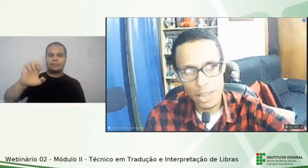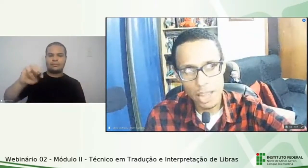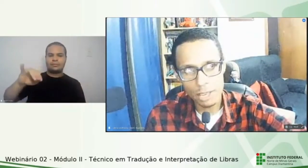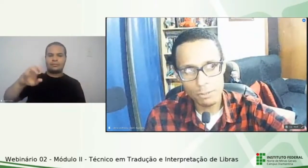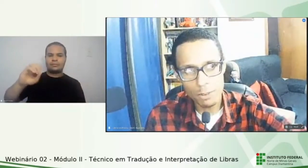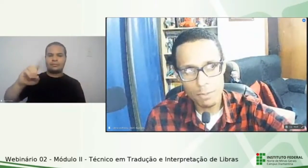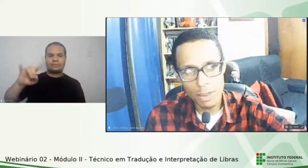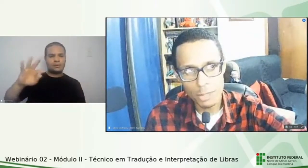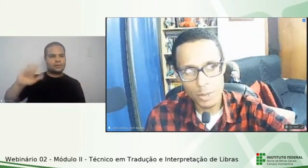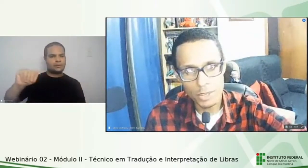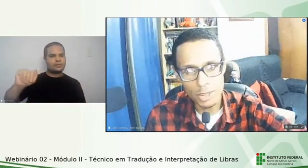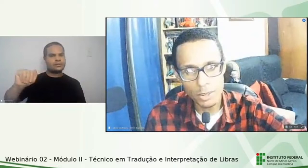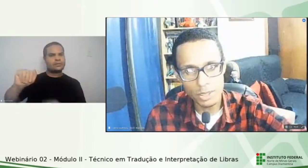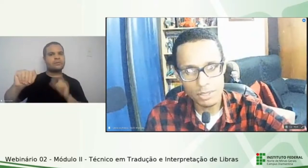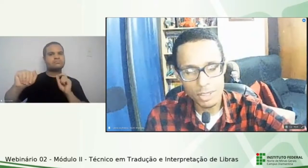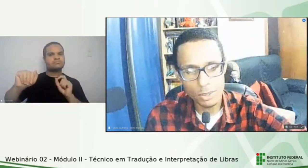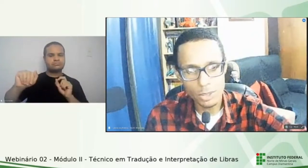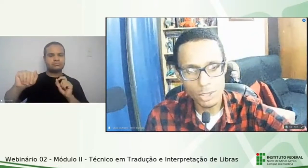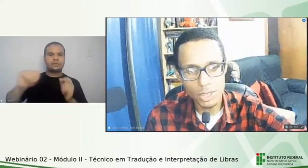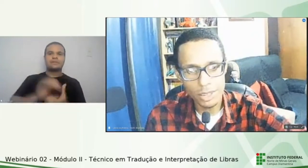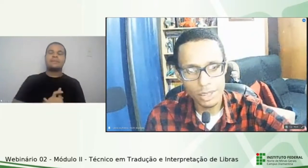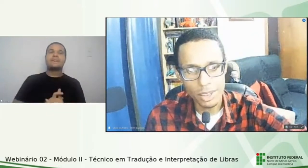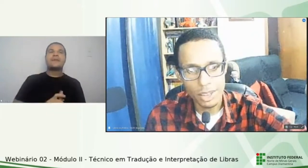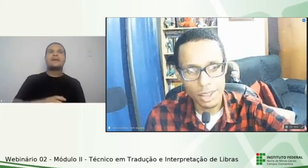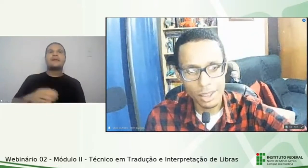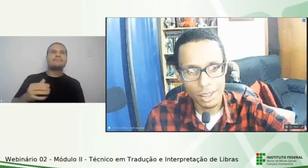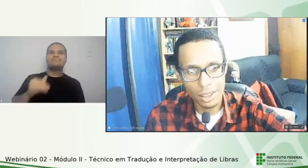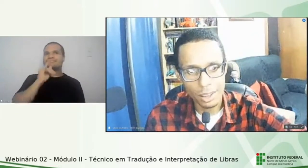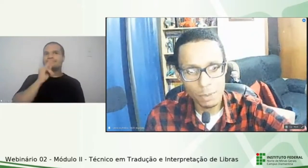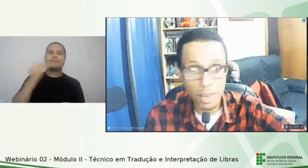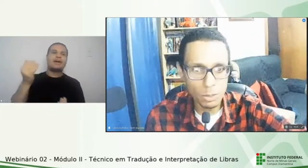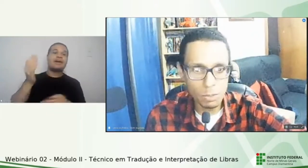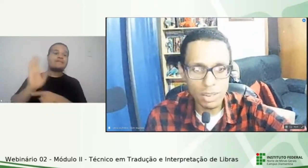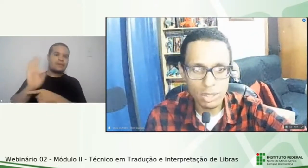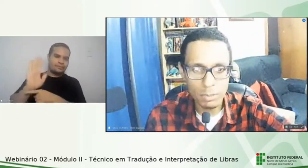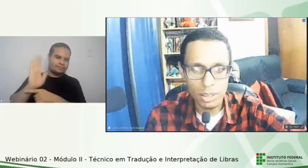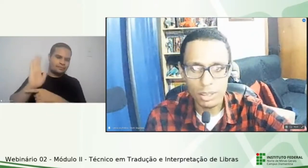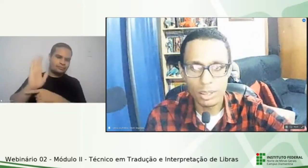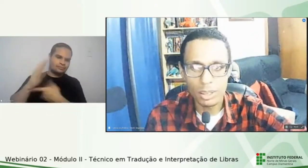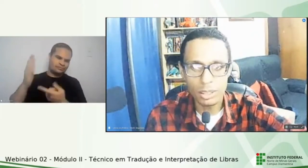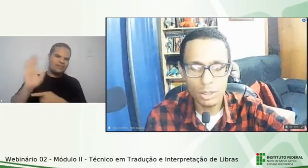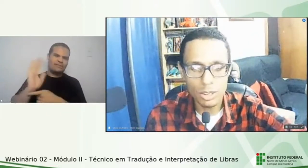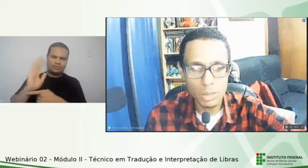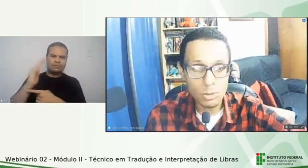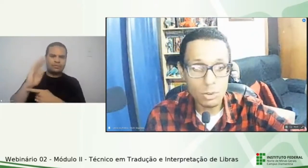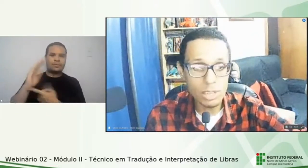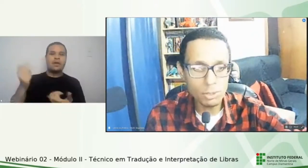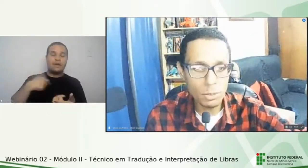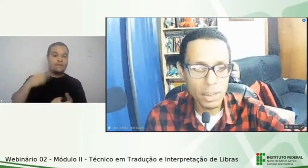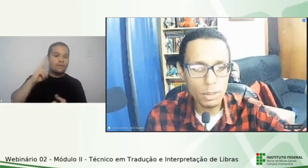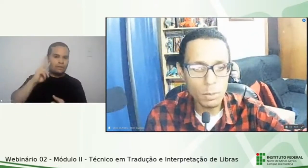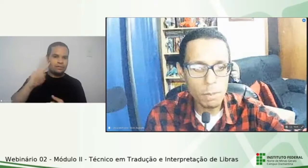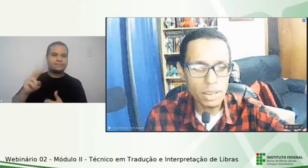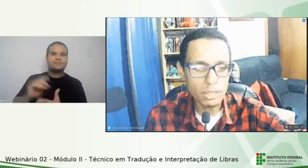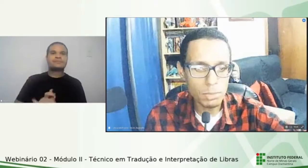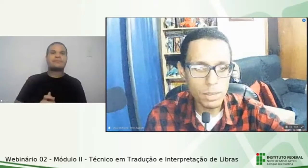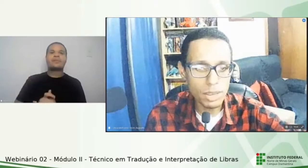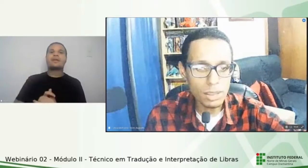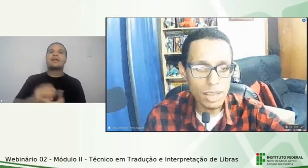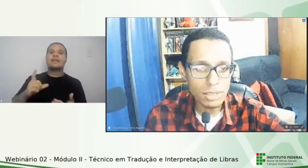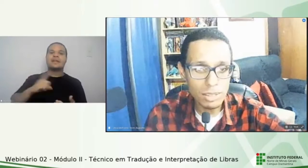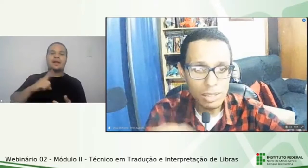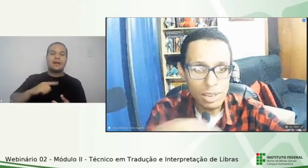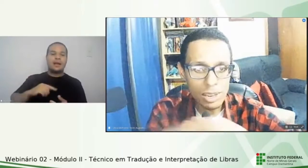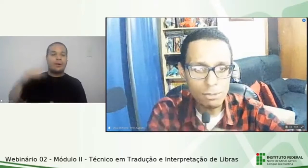vou pegar aqui um filme mais conhecido, que eu estava vendo outro dia. O Pequeno Príncipe. Então, nós temos o livro do Pequeno Príncipe